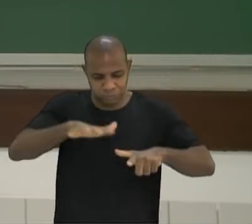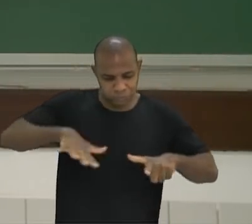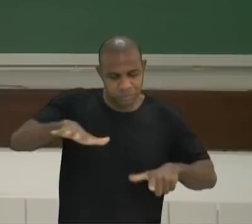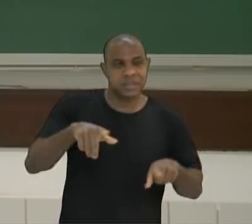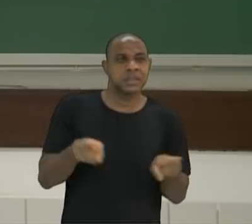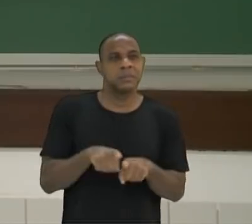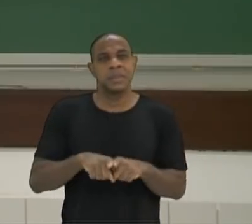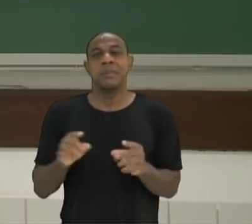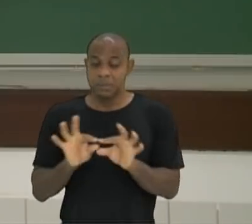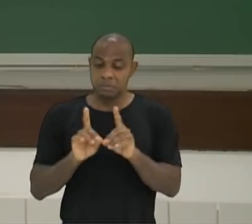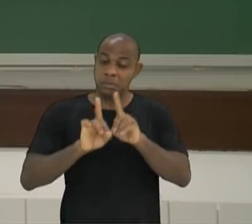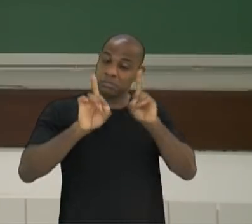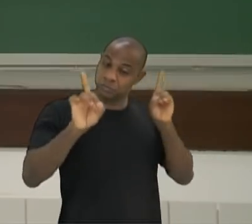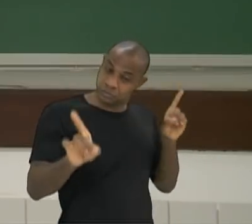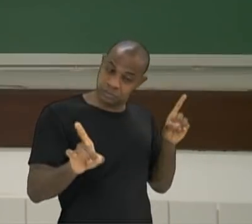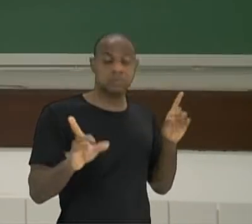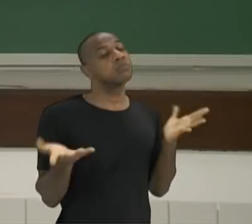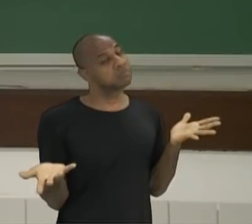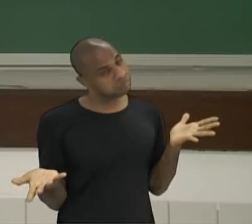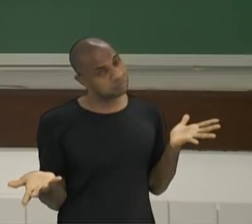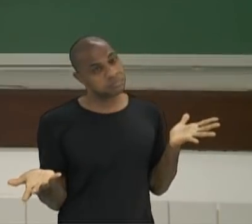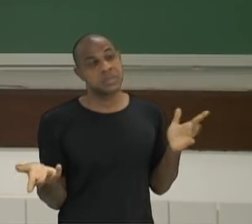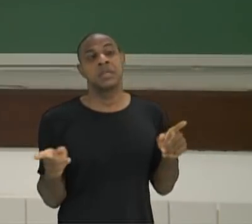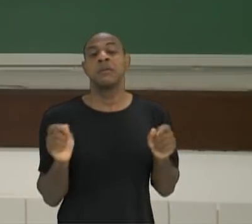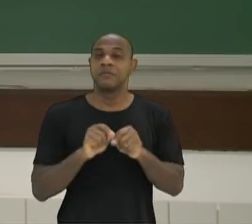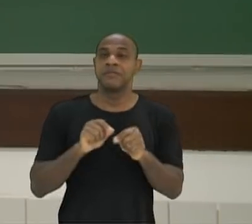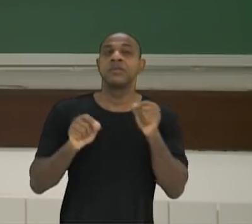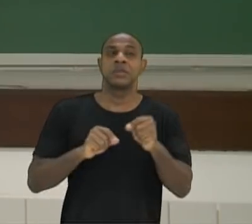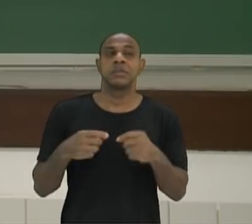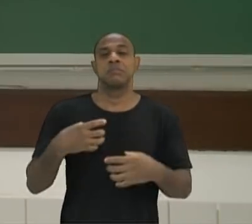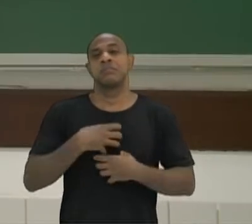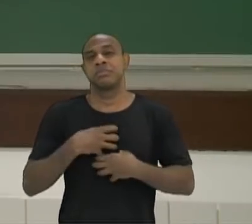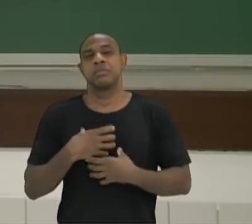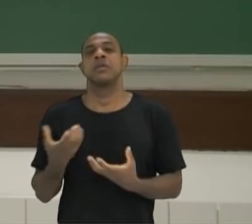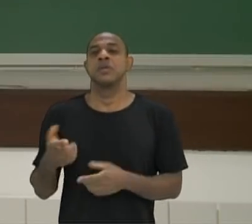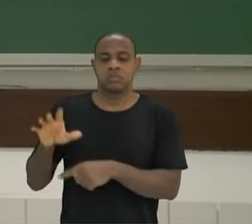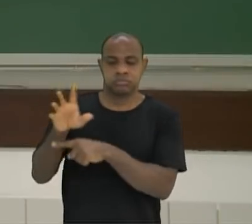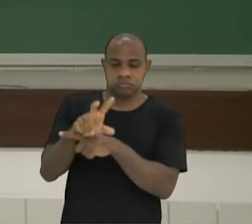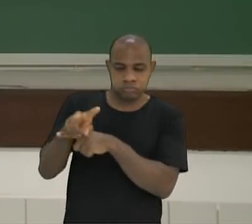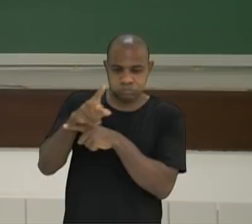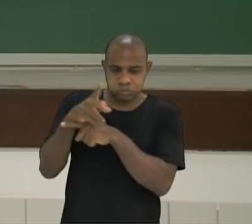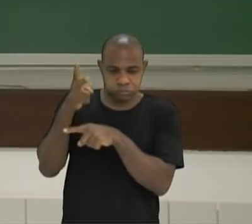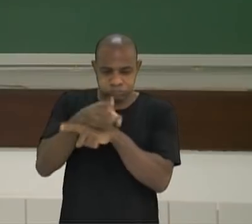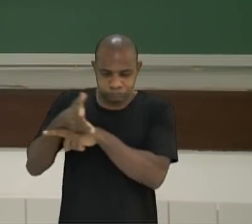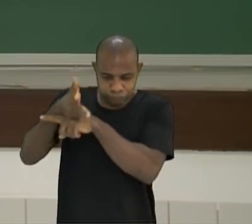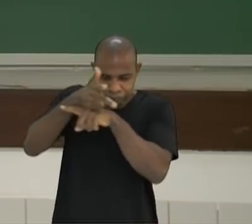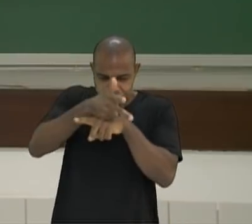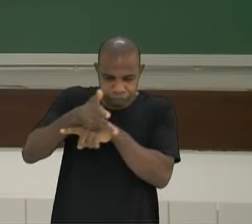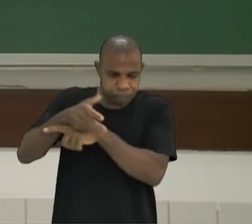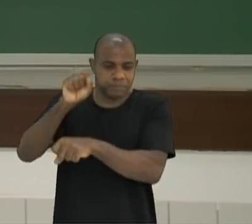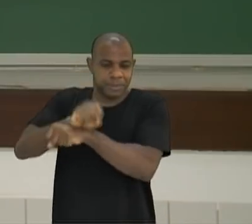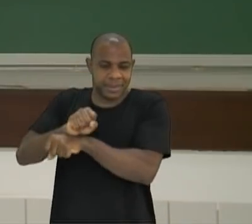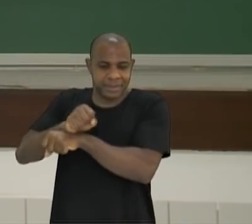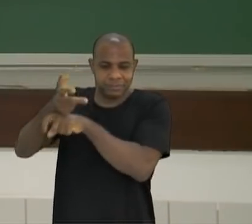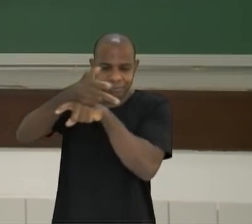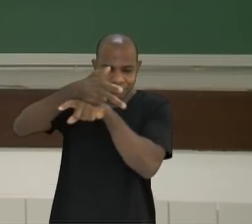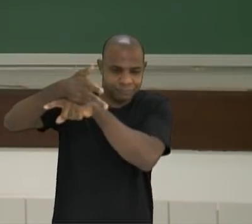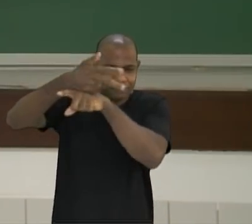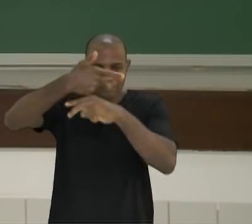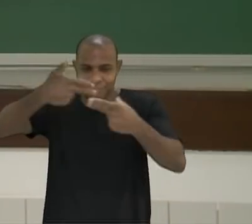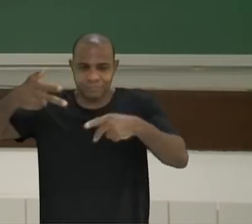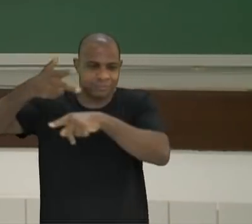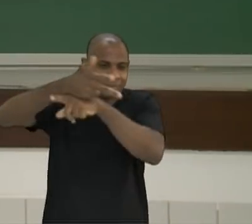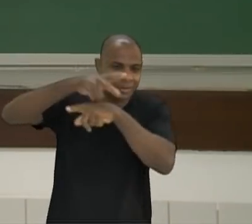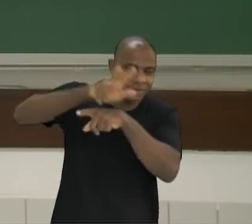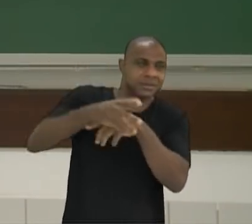mesmo à distância, porque é feito através do sensoriamento remoto. permitindo análises